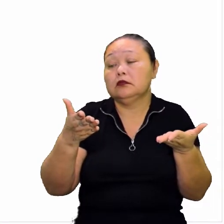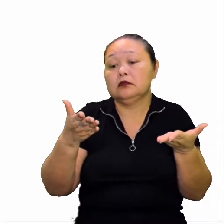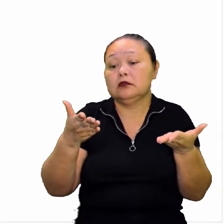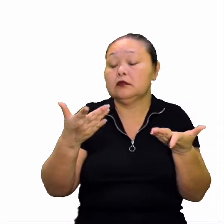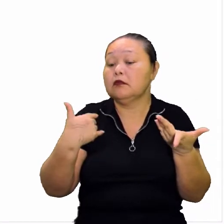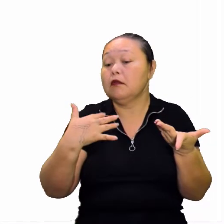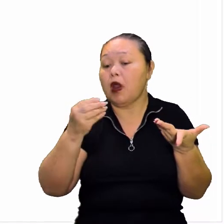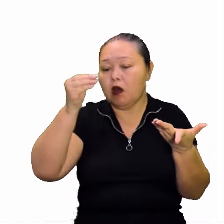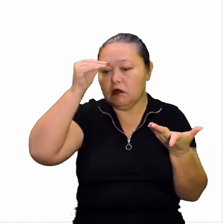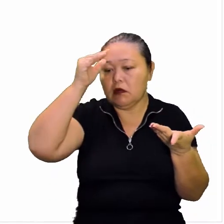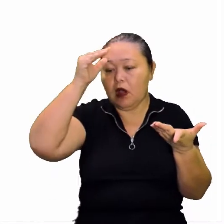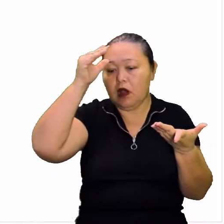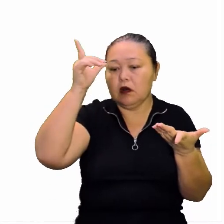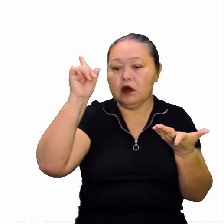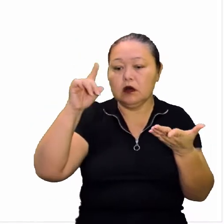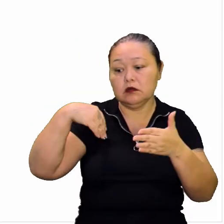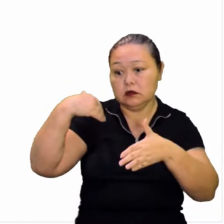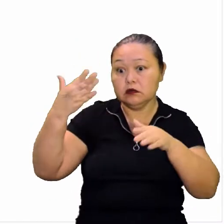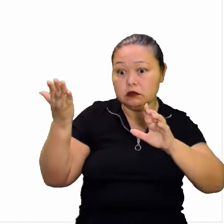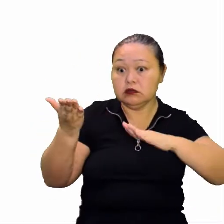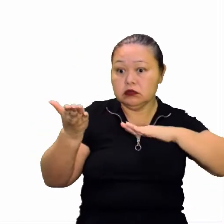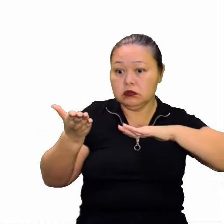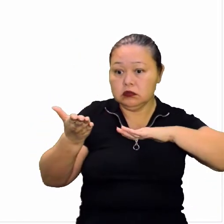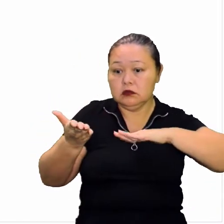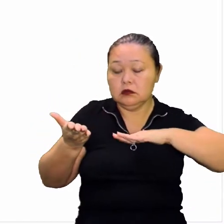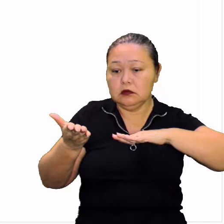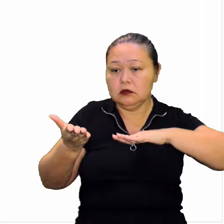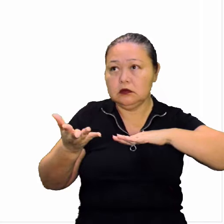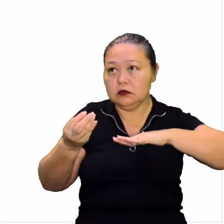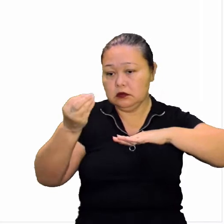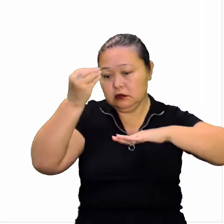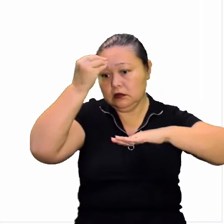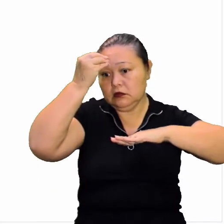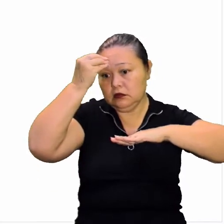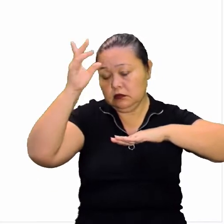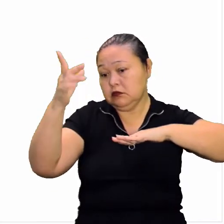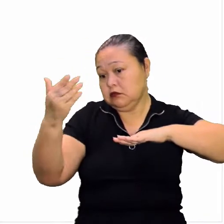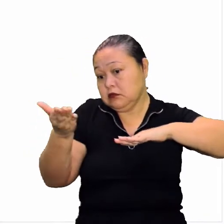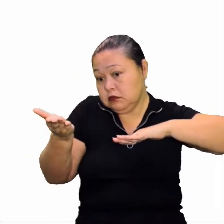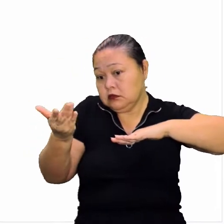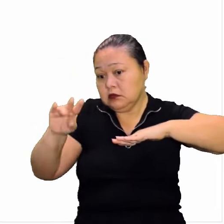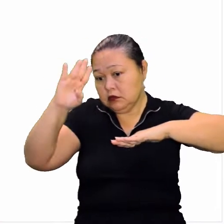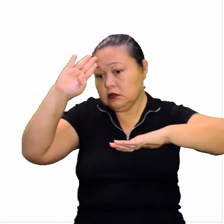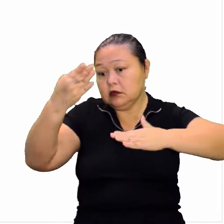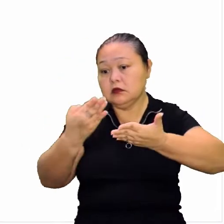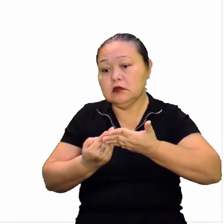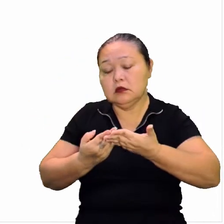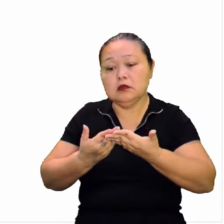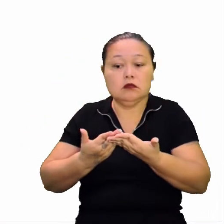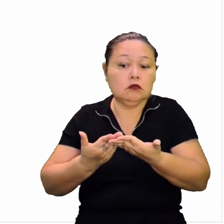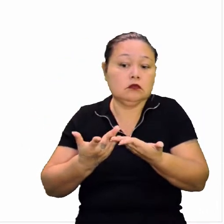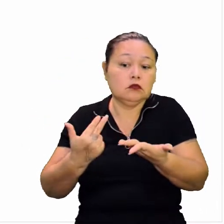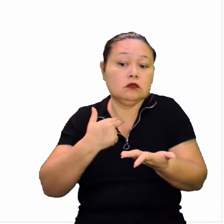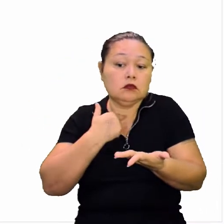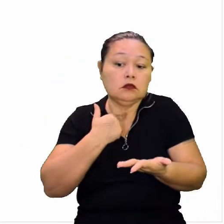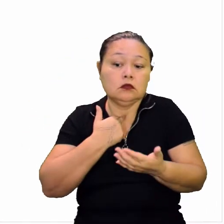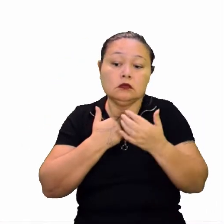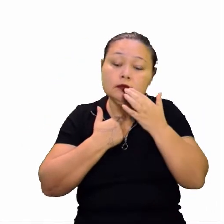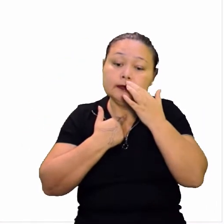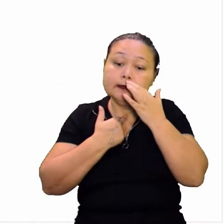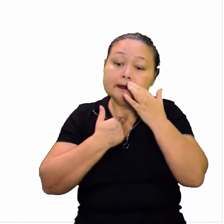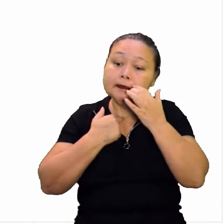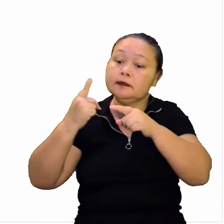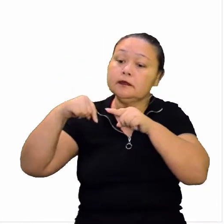pelo conhecimento contemporâneo, pelos princípios atuais, não se deve